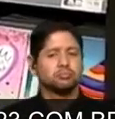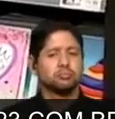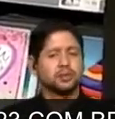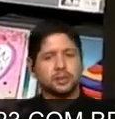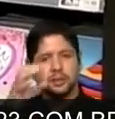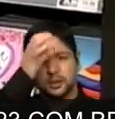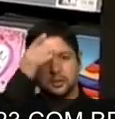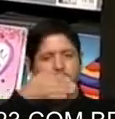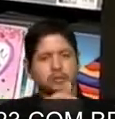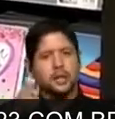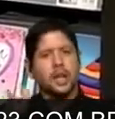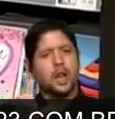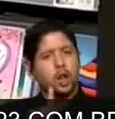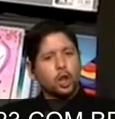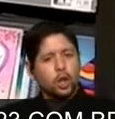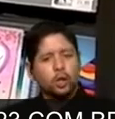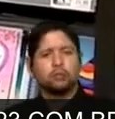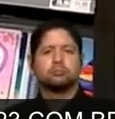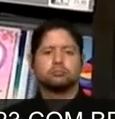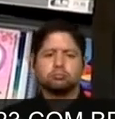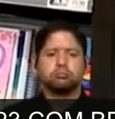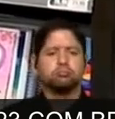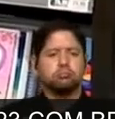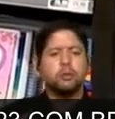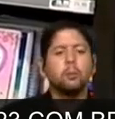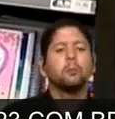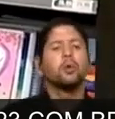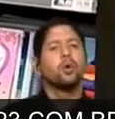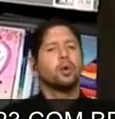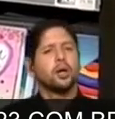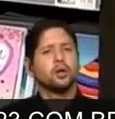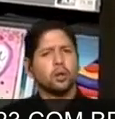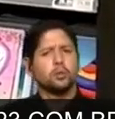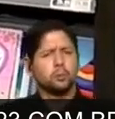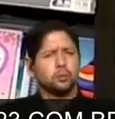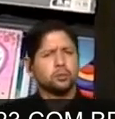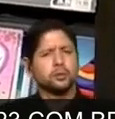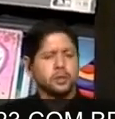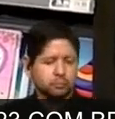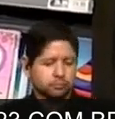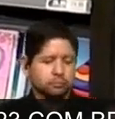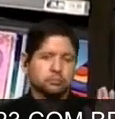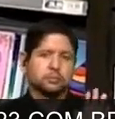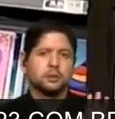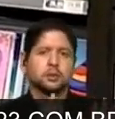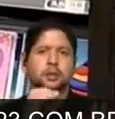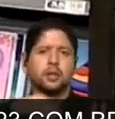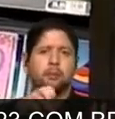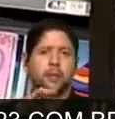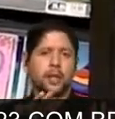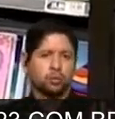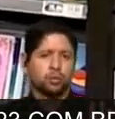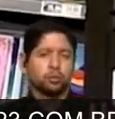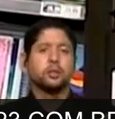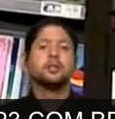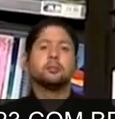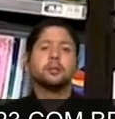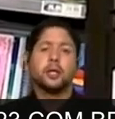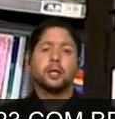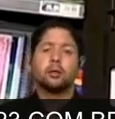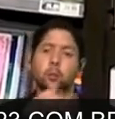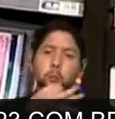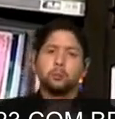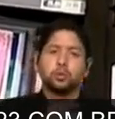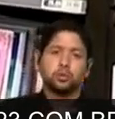cliente que vem nas nossas lojas pode ter certeza absoluta que todos os nossos produtos têm a certificação do Inmetro. E além disso, ele tem a opção